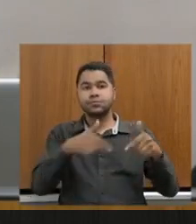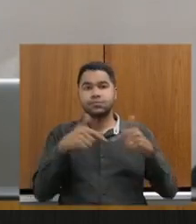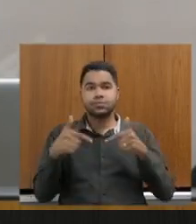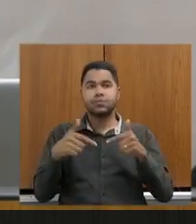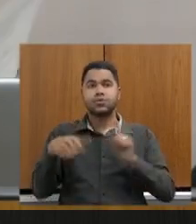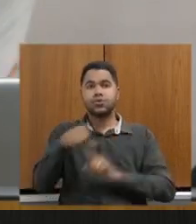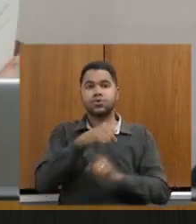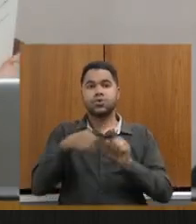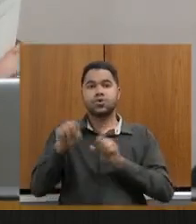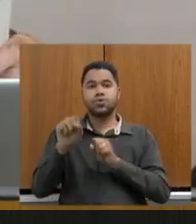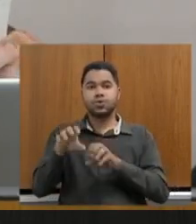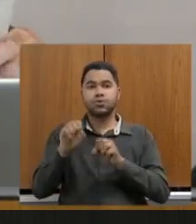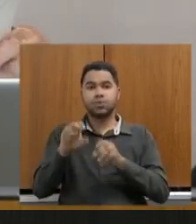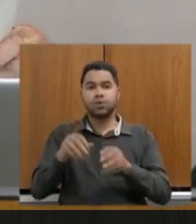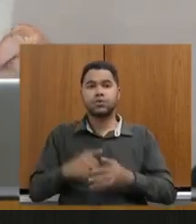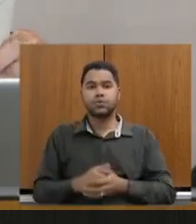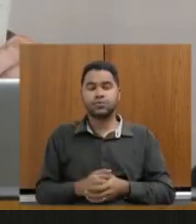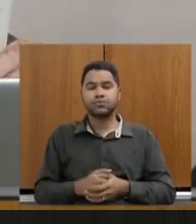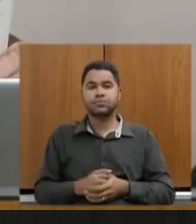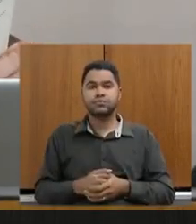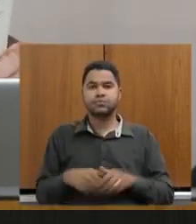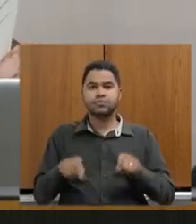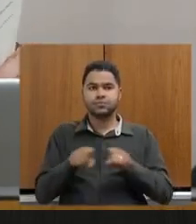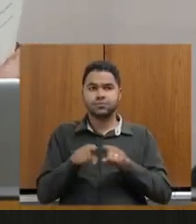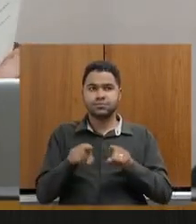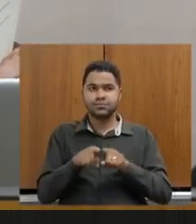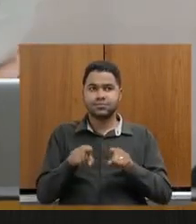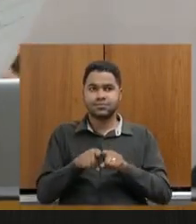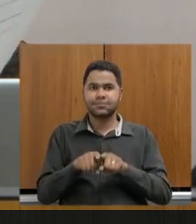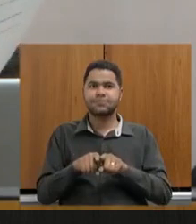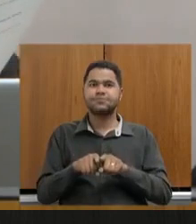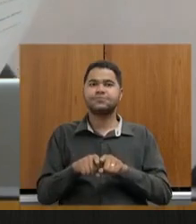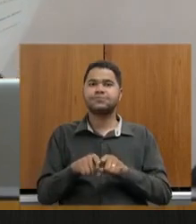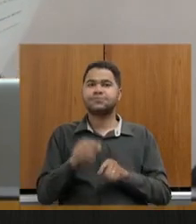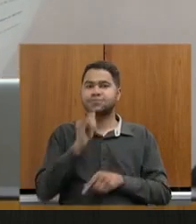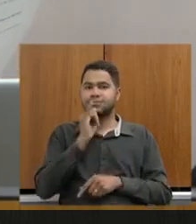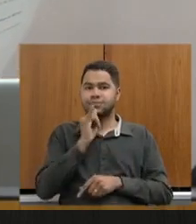do sistema socioeducativo e lá no